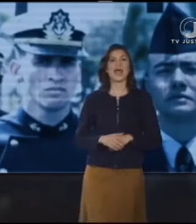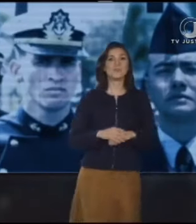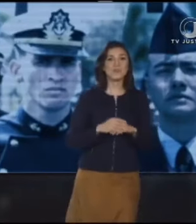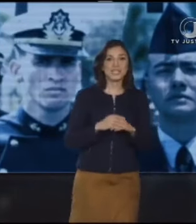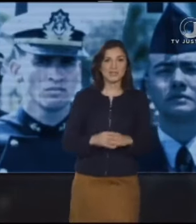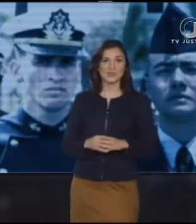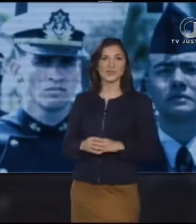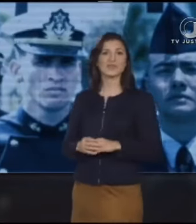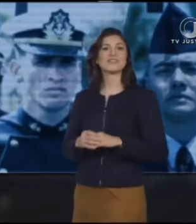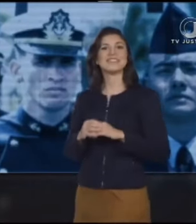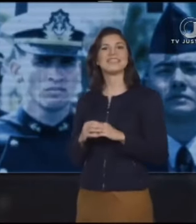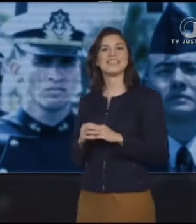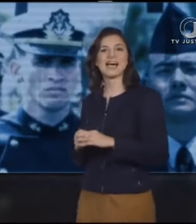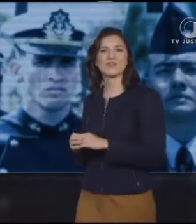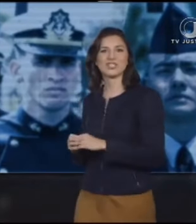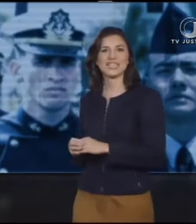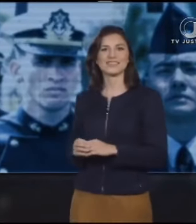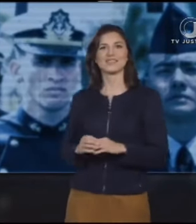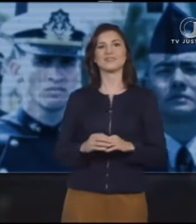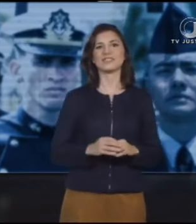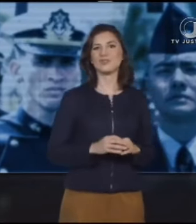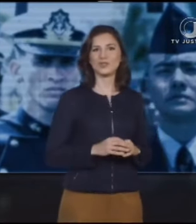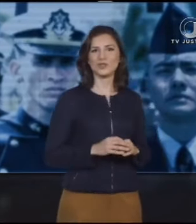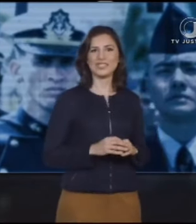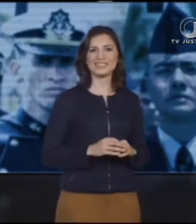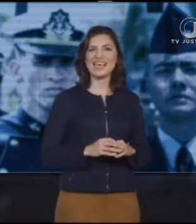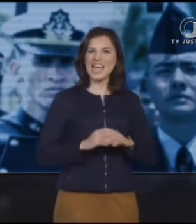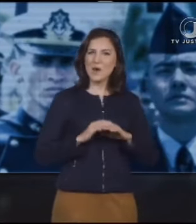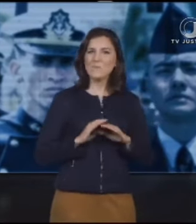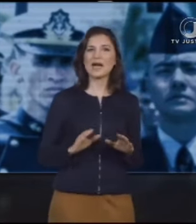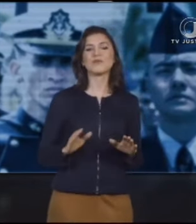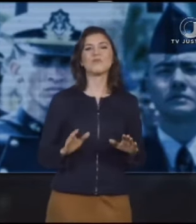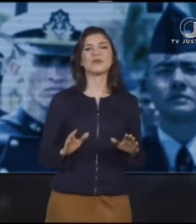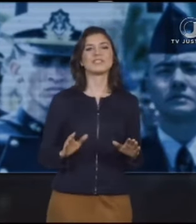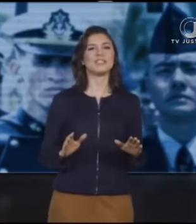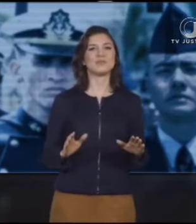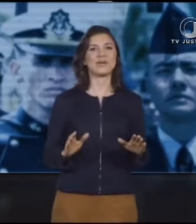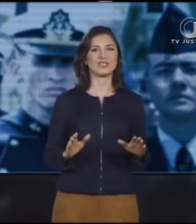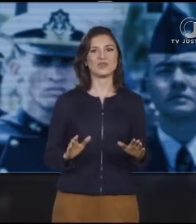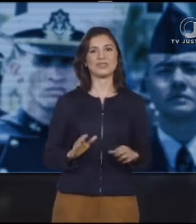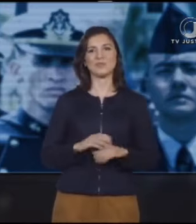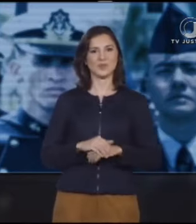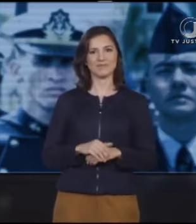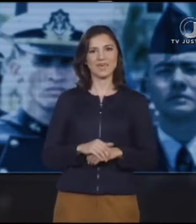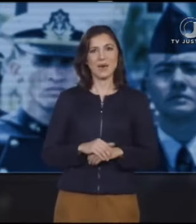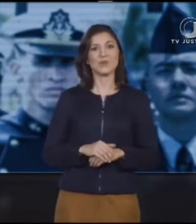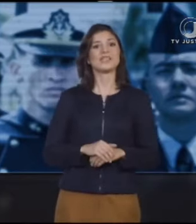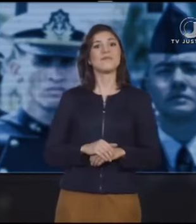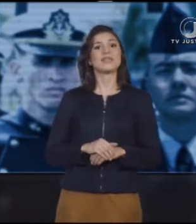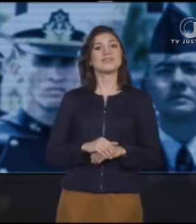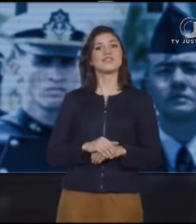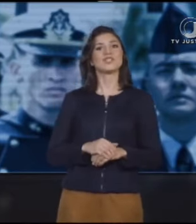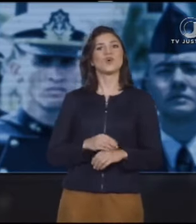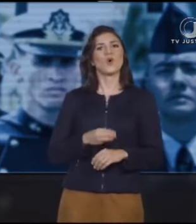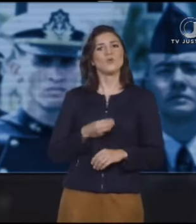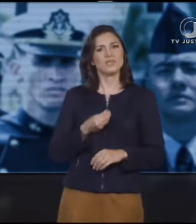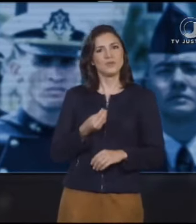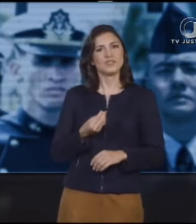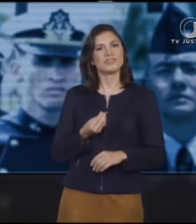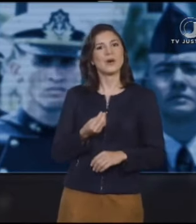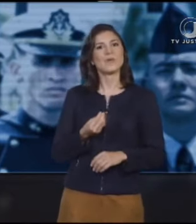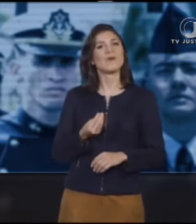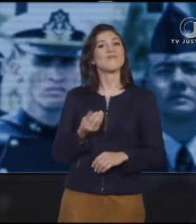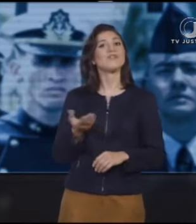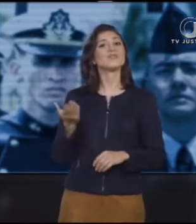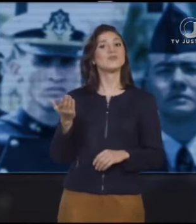É por isso que o centenário de criação das auditorias é um marco importante para a JMU, pois representa sua